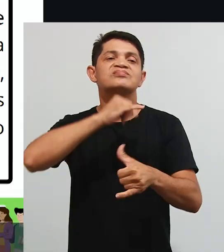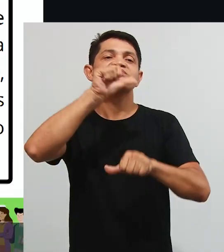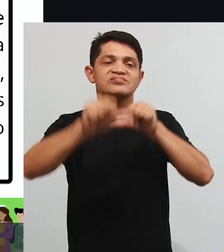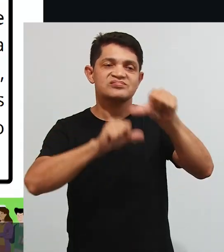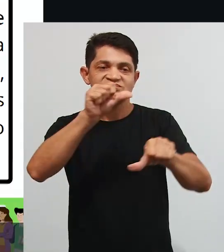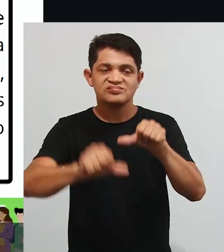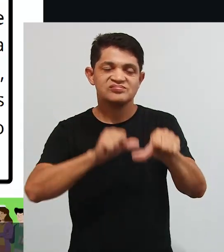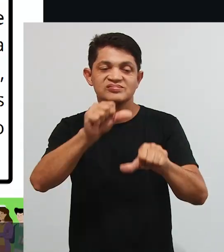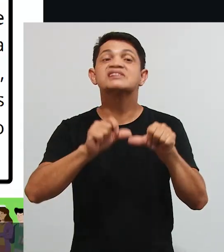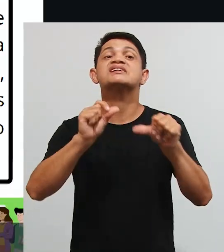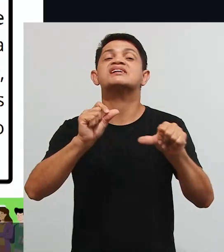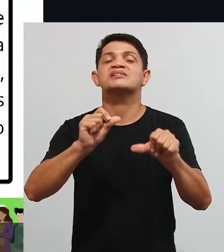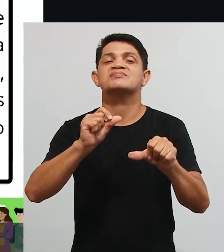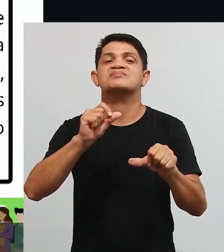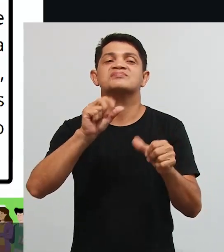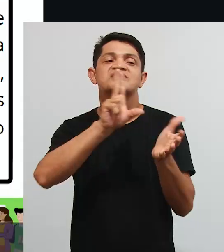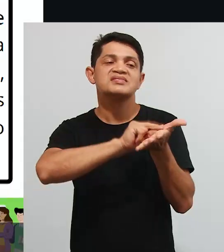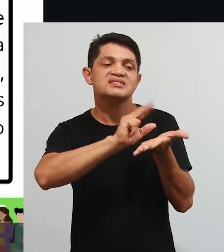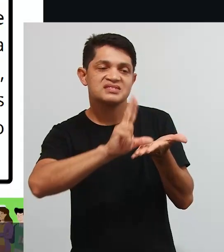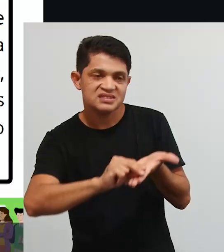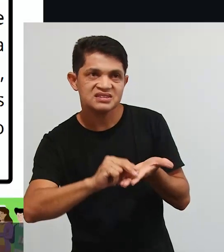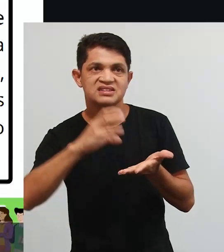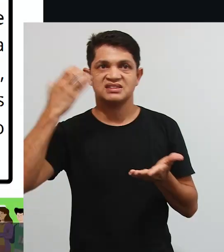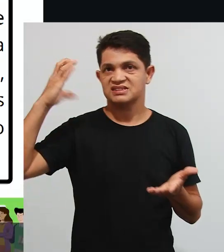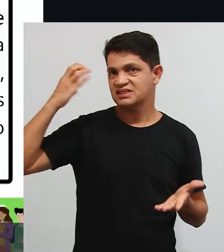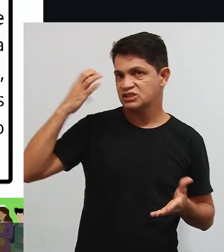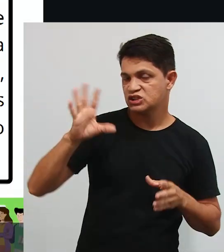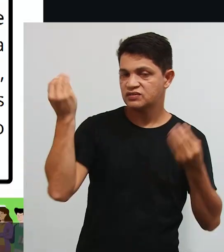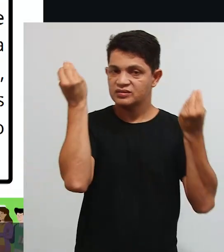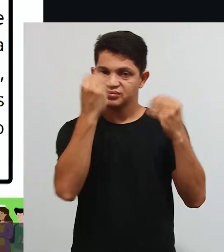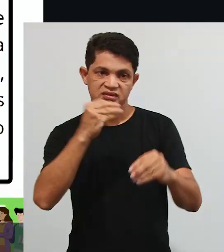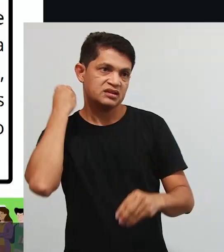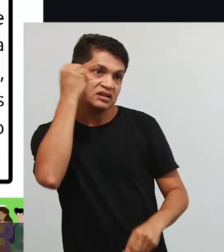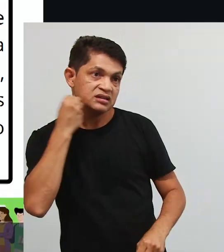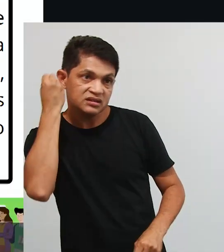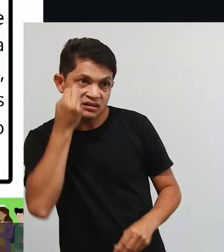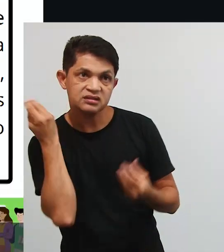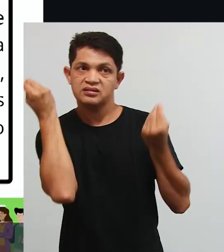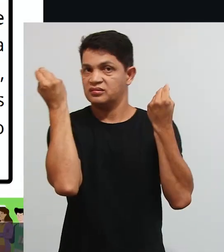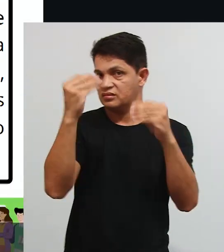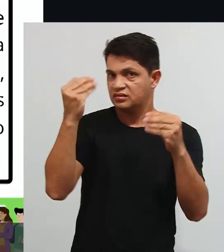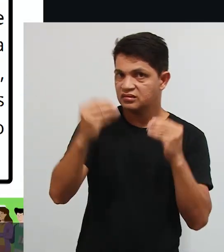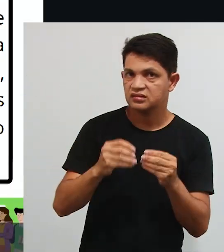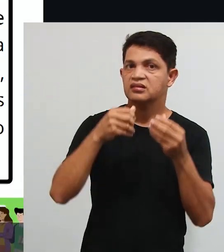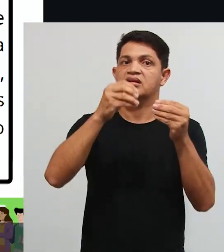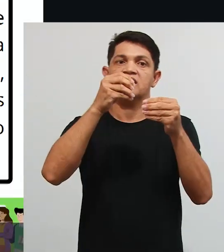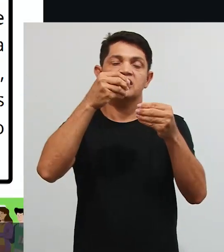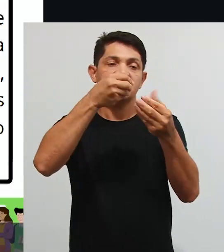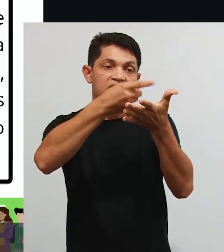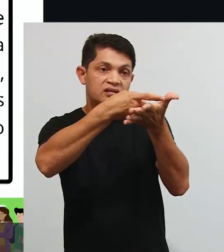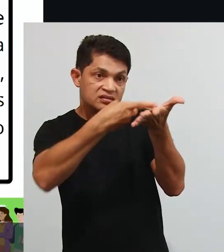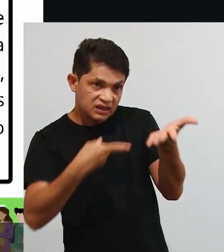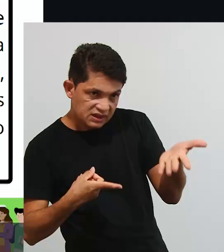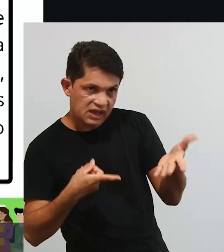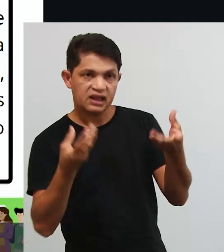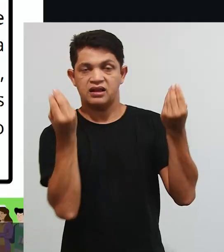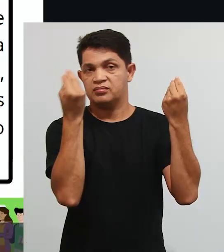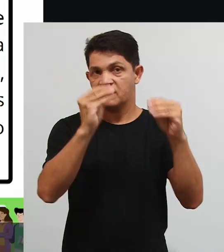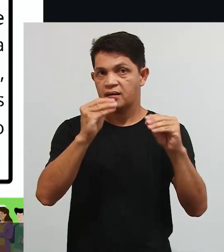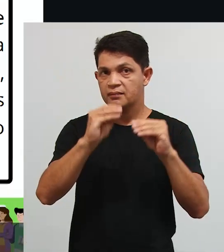artigo científico decorrente do relato de experiência, né, com autoria declarada, ou